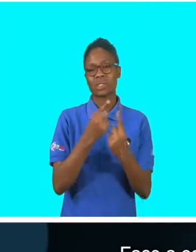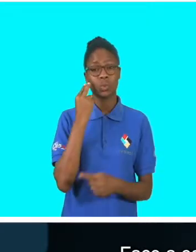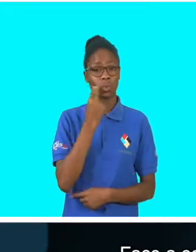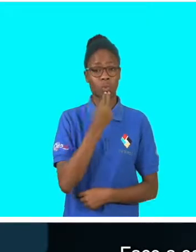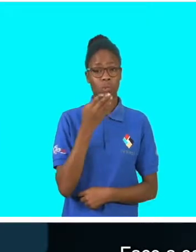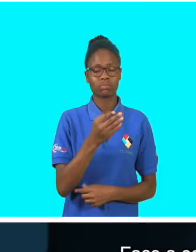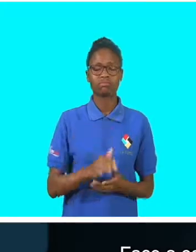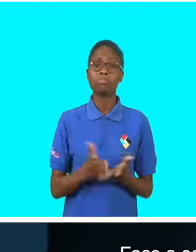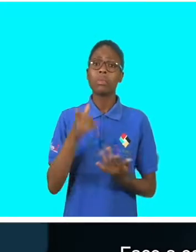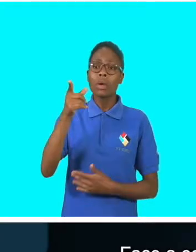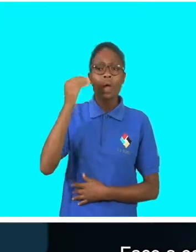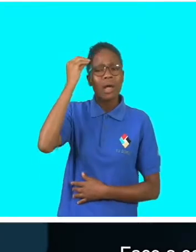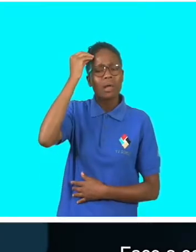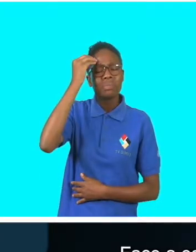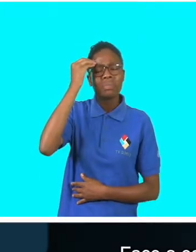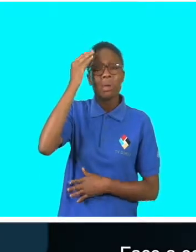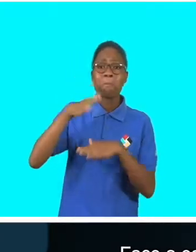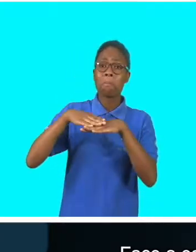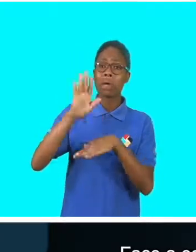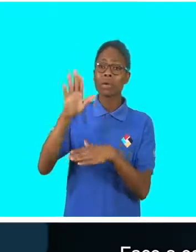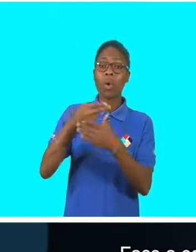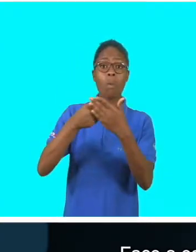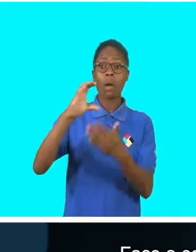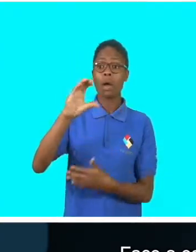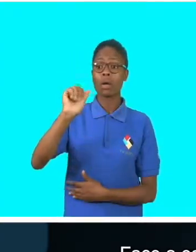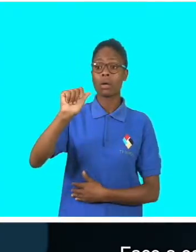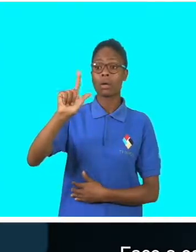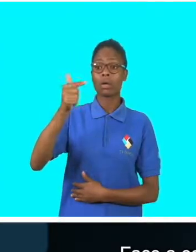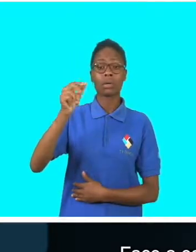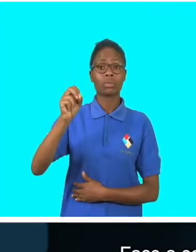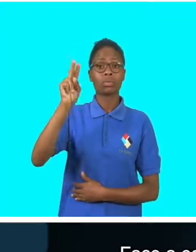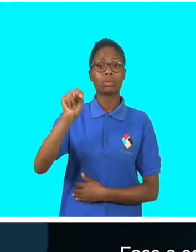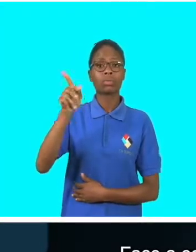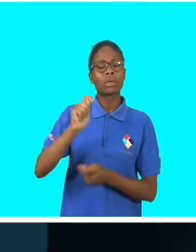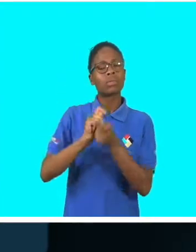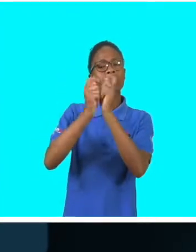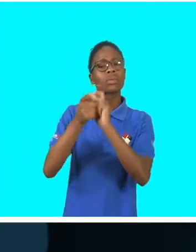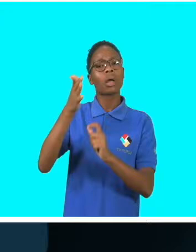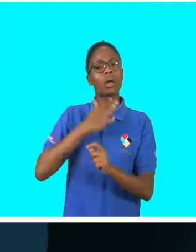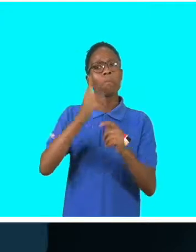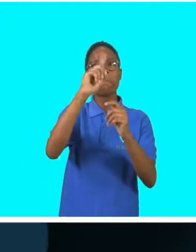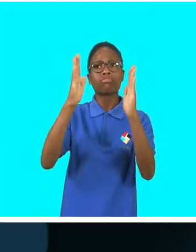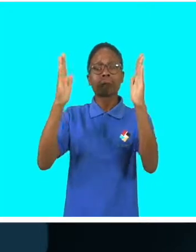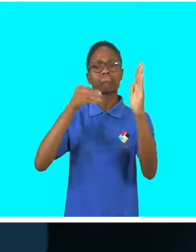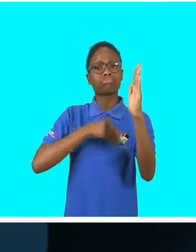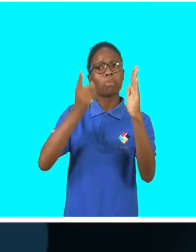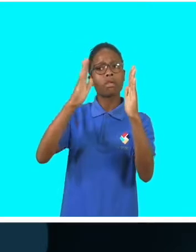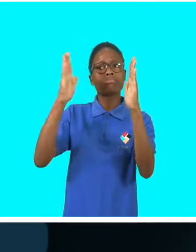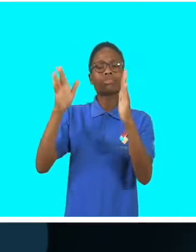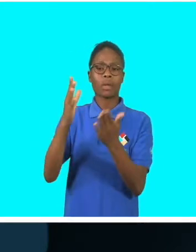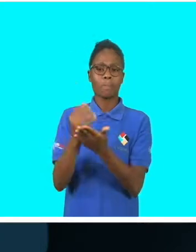Face a esta situação, o sono de Carlton transformou-se em conseguir um emprego assalariado na cidade da Beira.